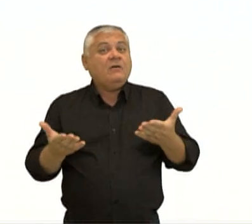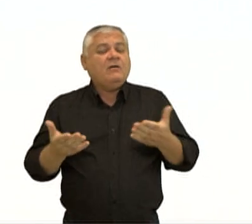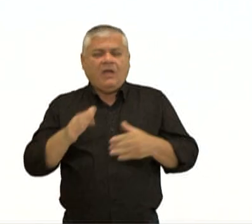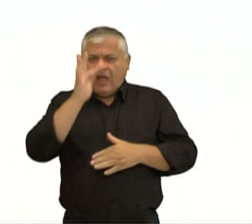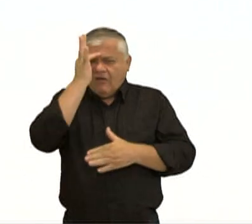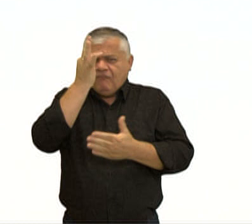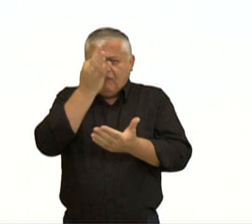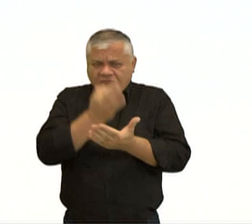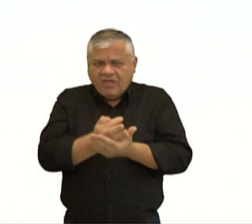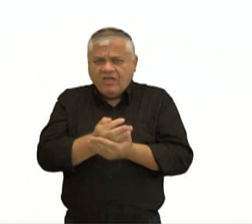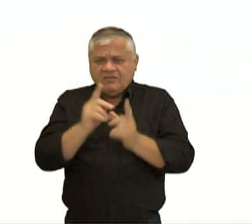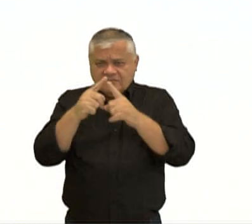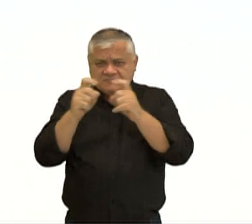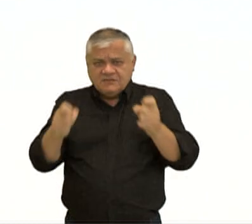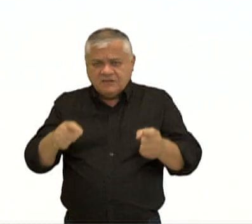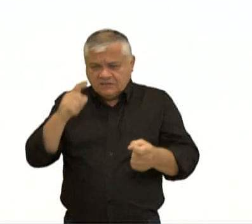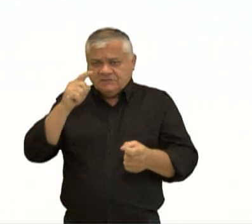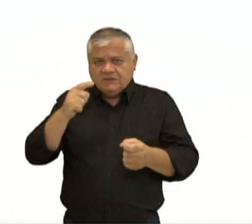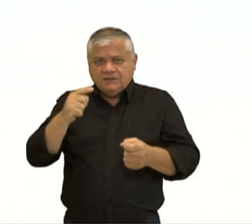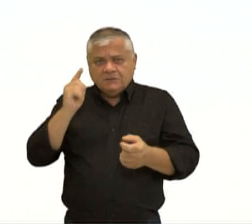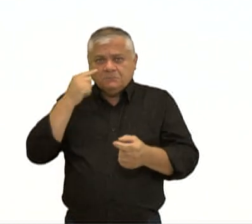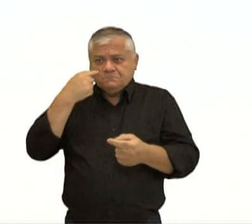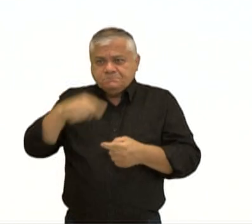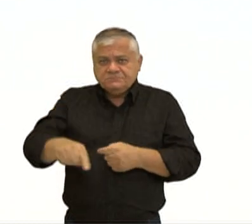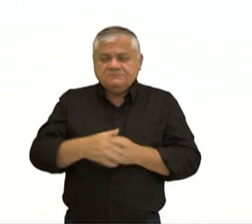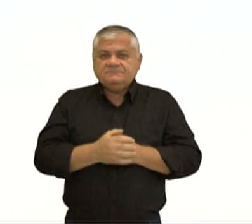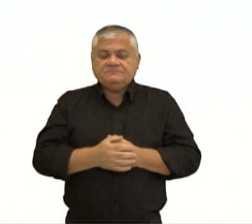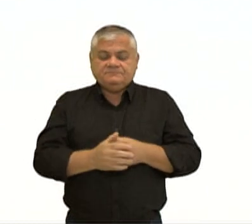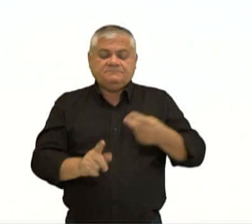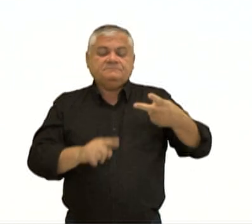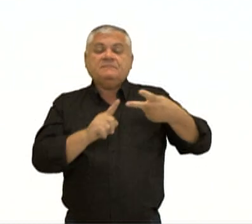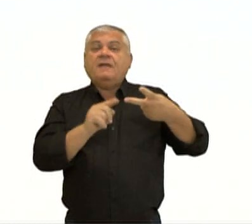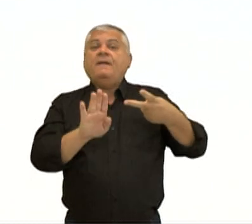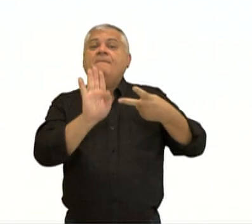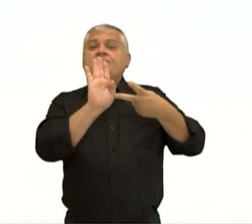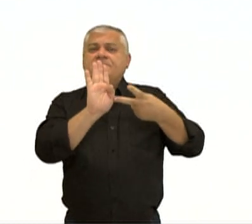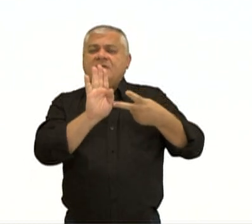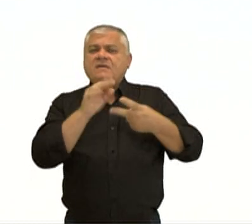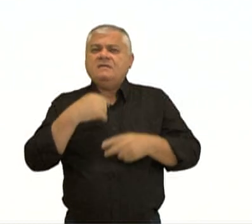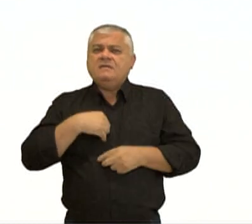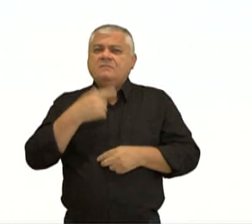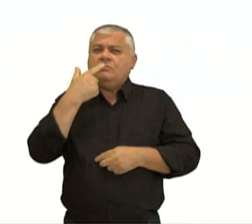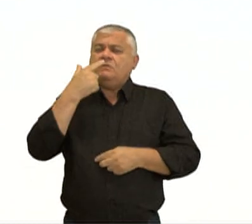fé como guia na ciência? O senso crítico para se chegar a Deus?